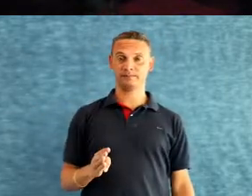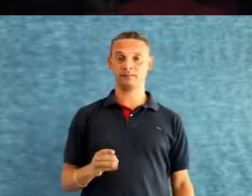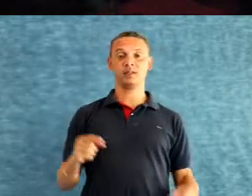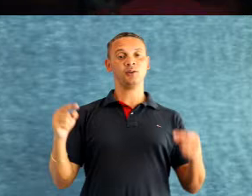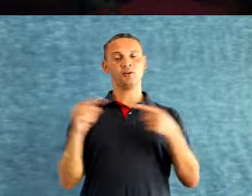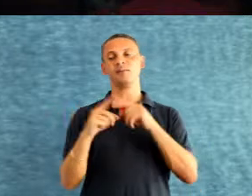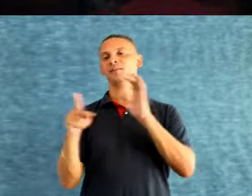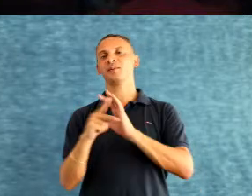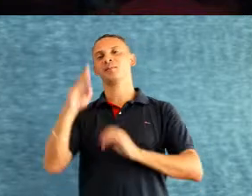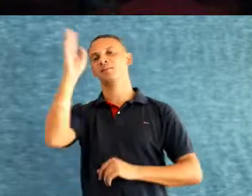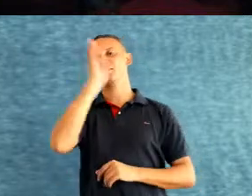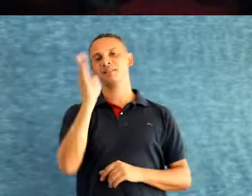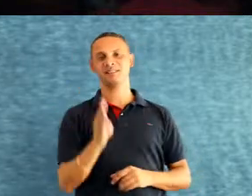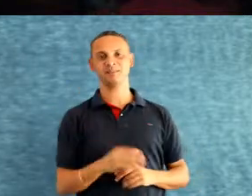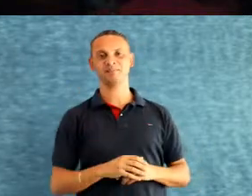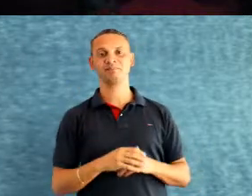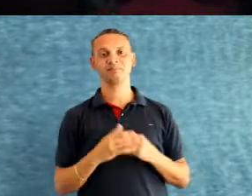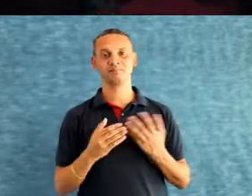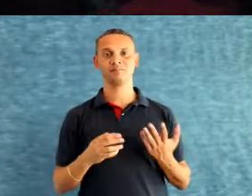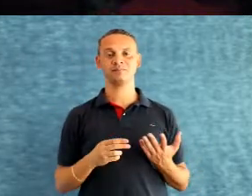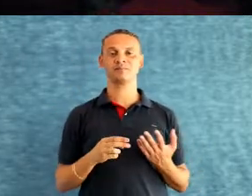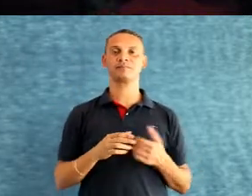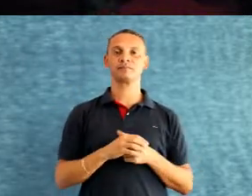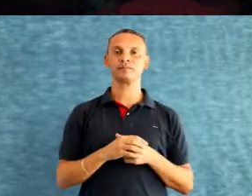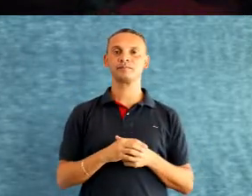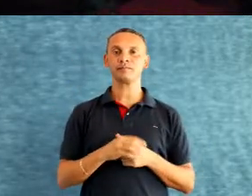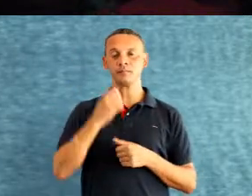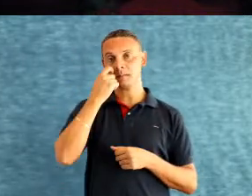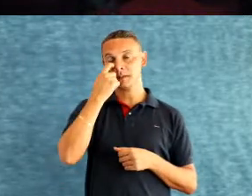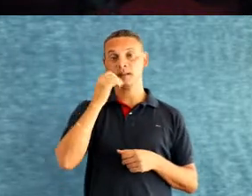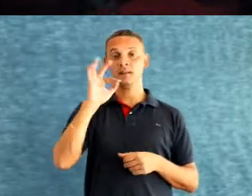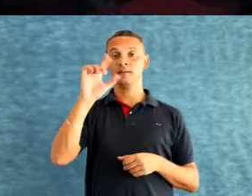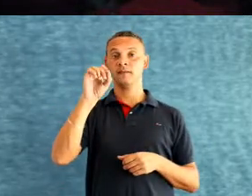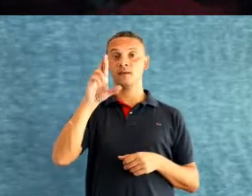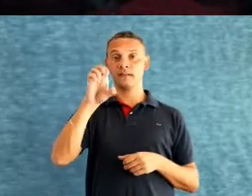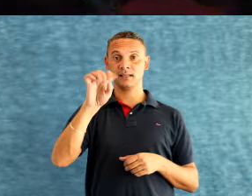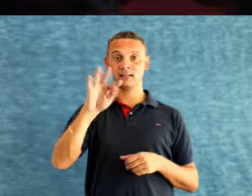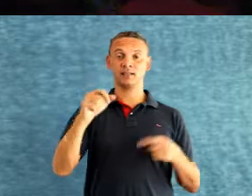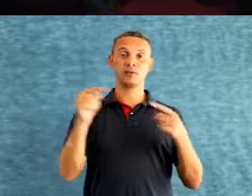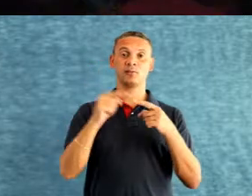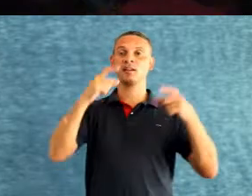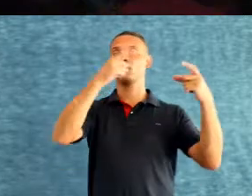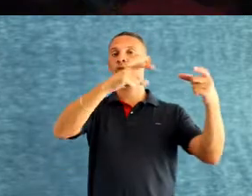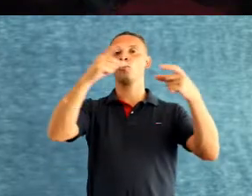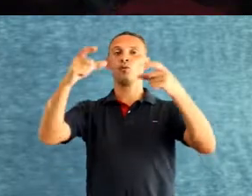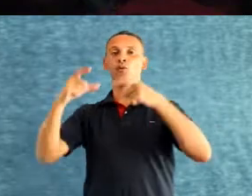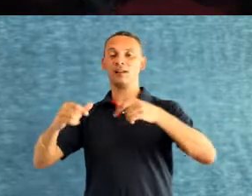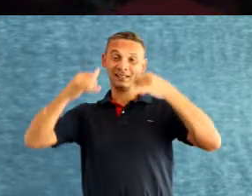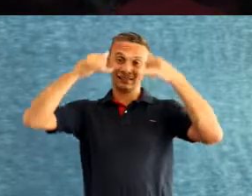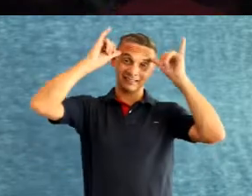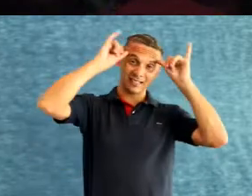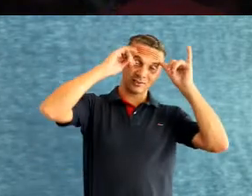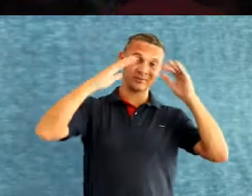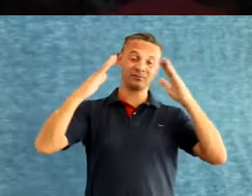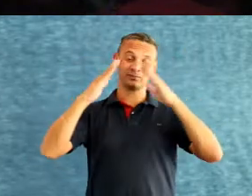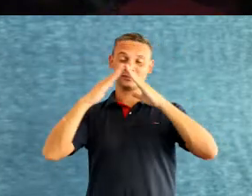Pinto. Nízia, diminutivo de Dionísia. Floresta era o nome do local, do sítio em que ela